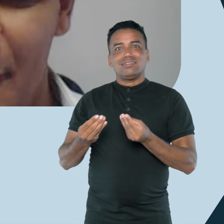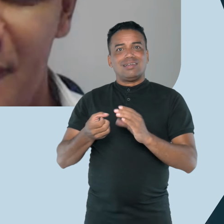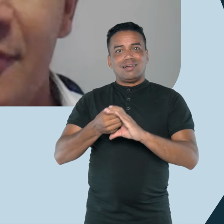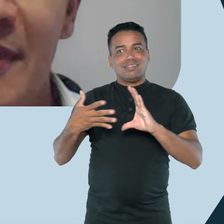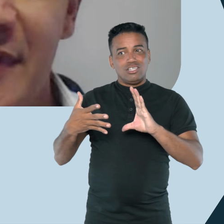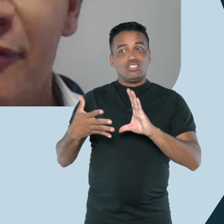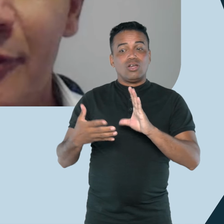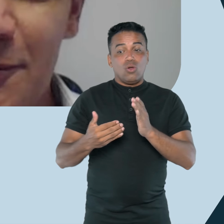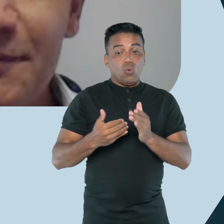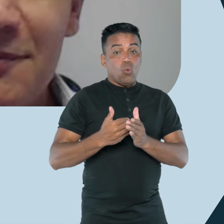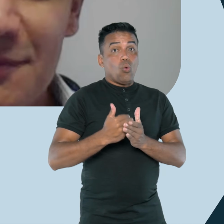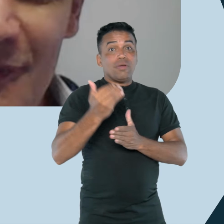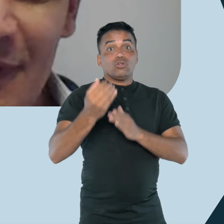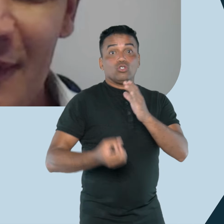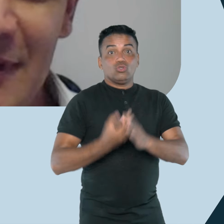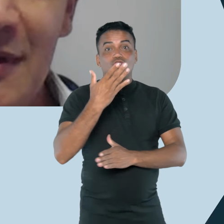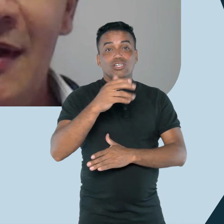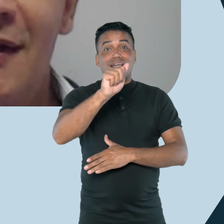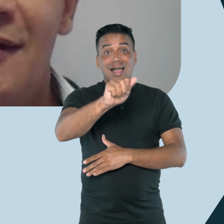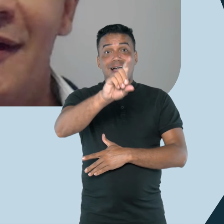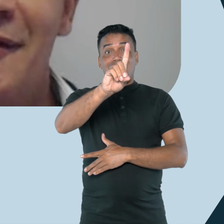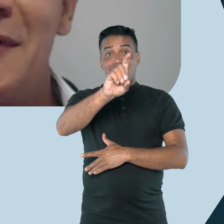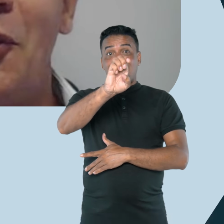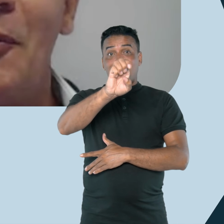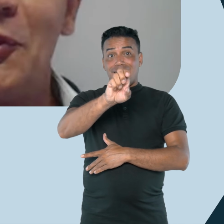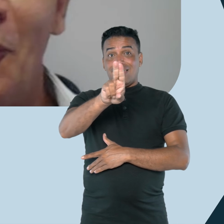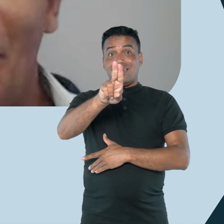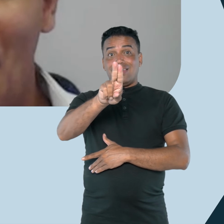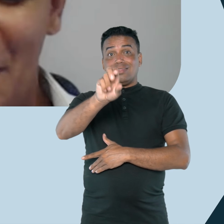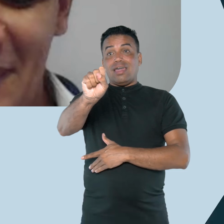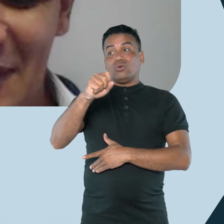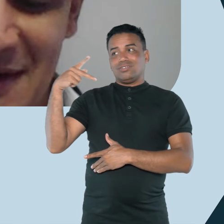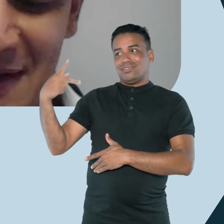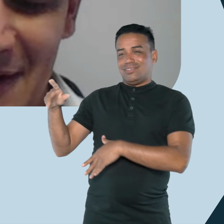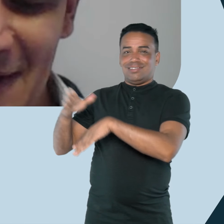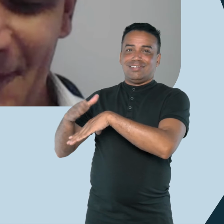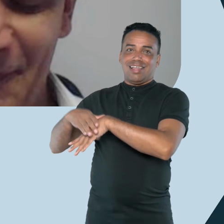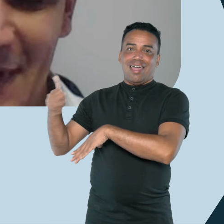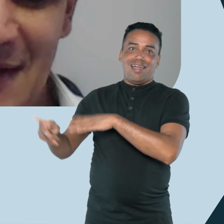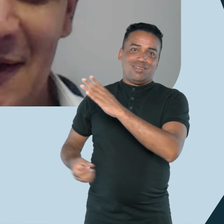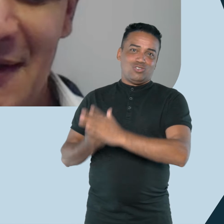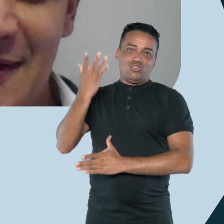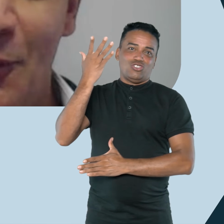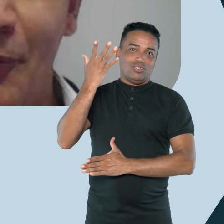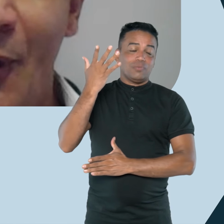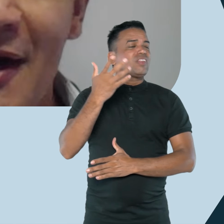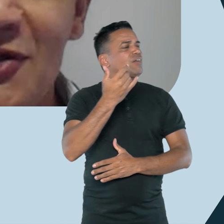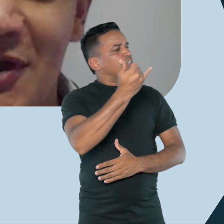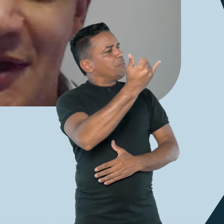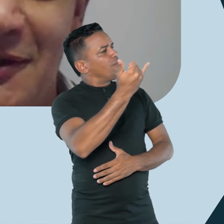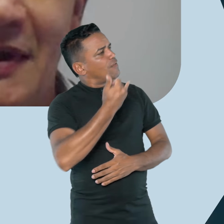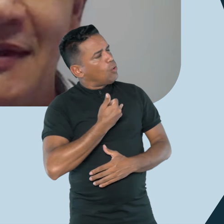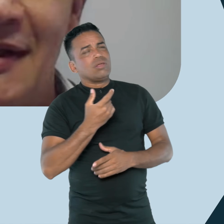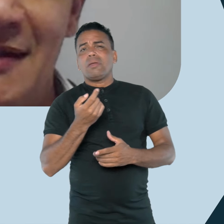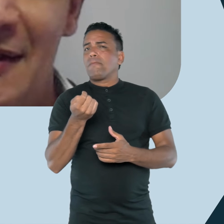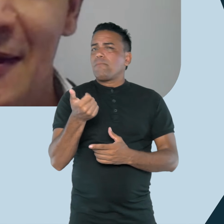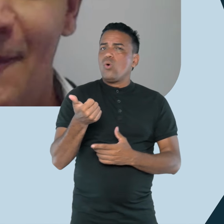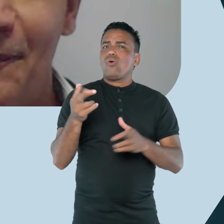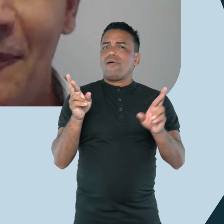esse adeus em específico, né? E aí você comentou um pouco também dessa relação poética,